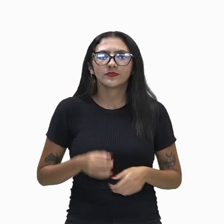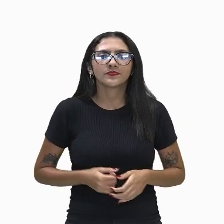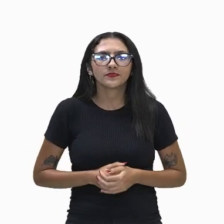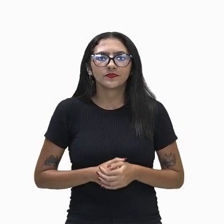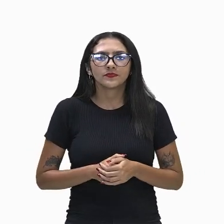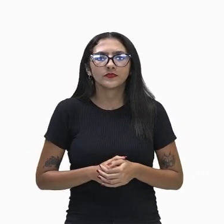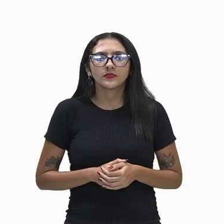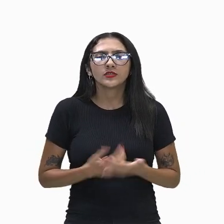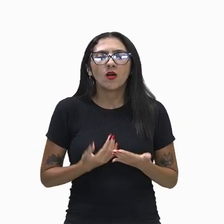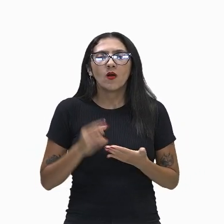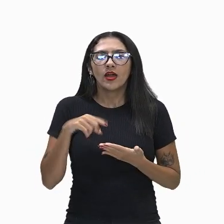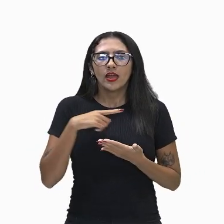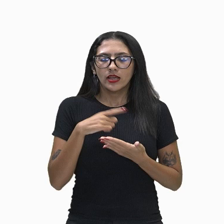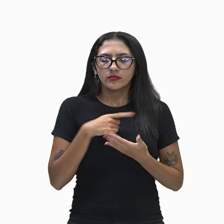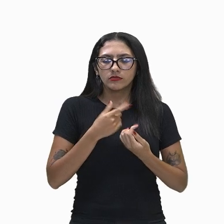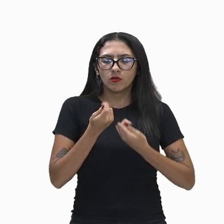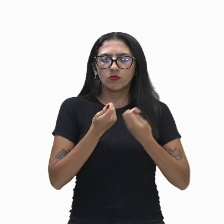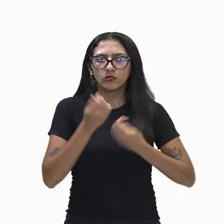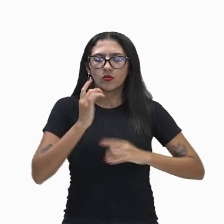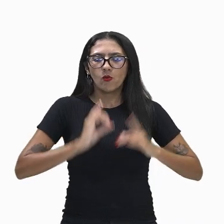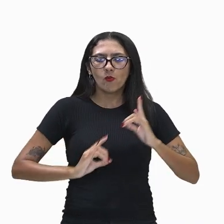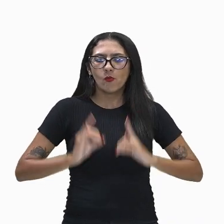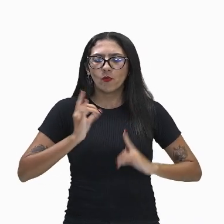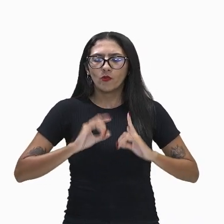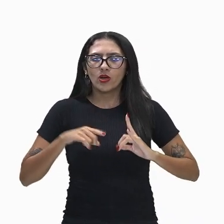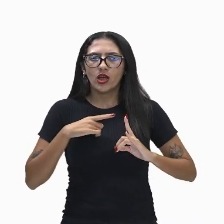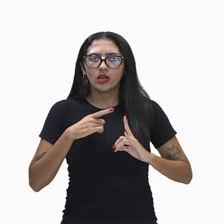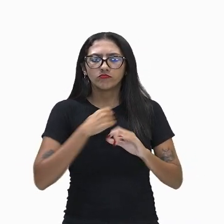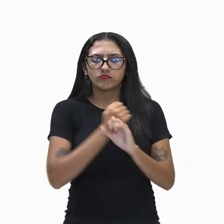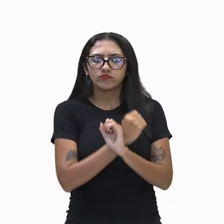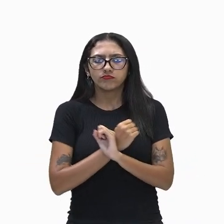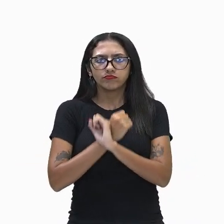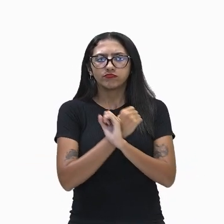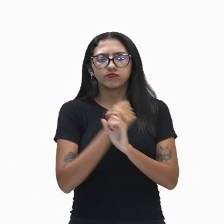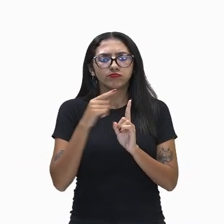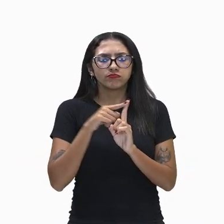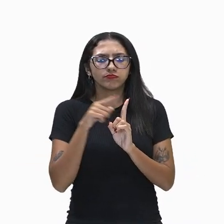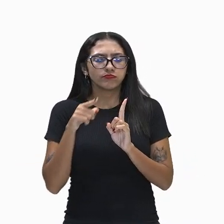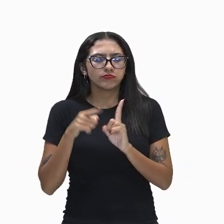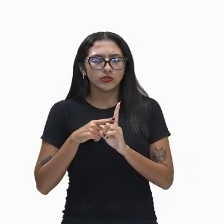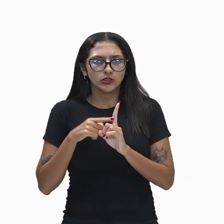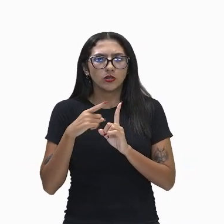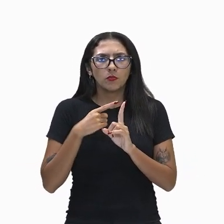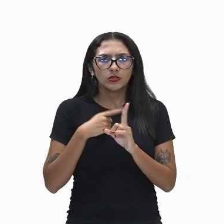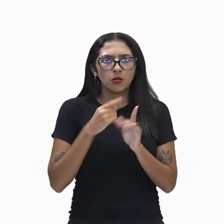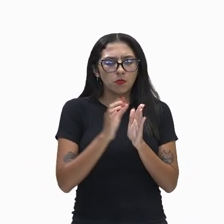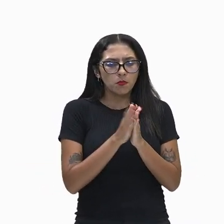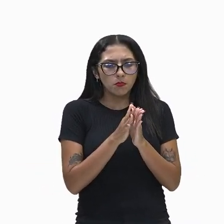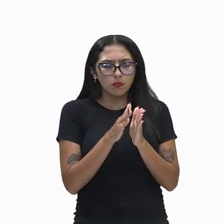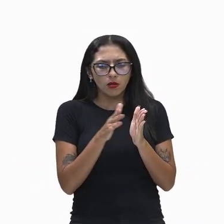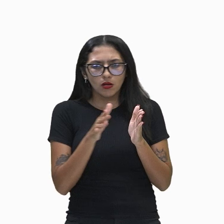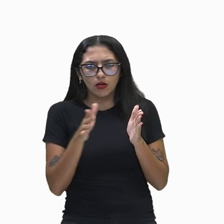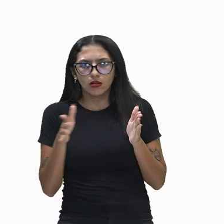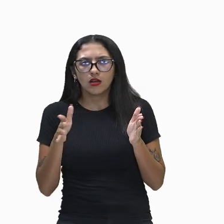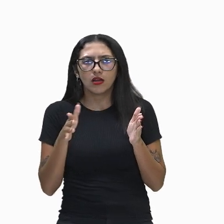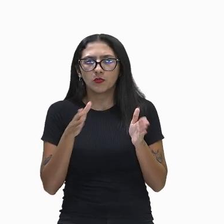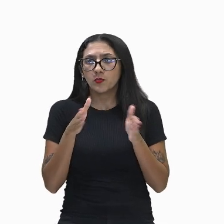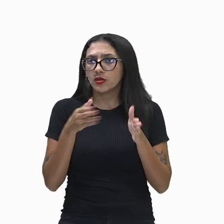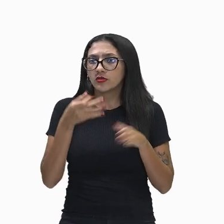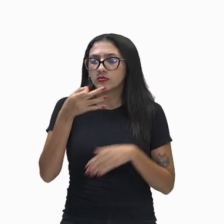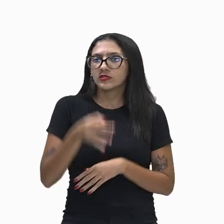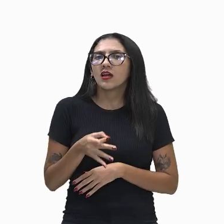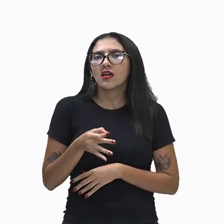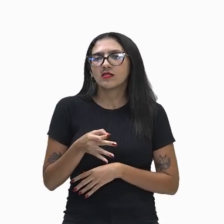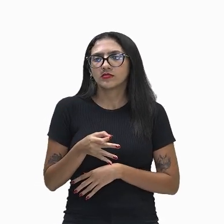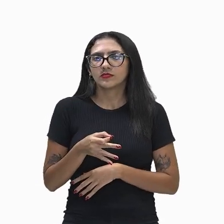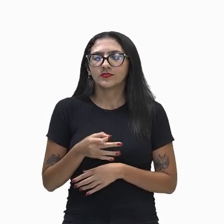progesterona, ela cria uma condição ali de manutenção da gravidez para que o nascimento ocorra no tempo adequado.